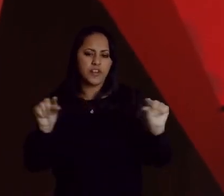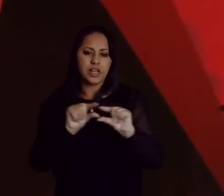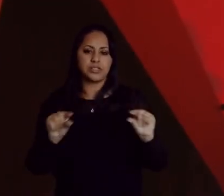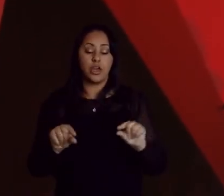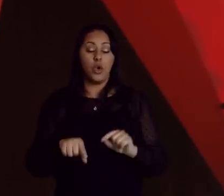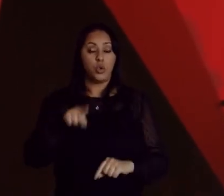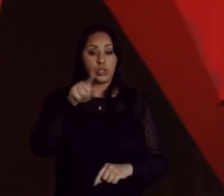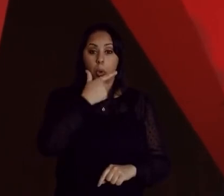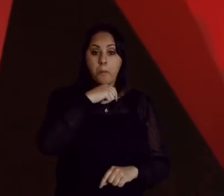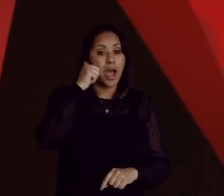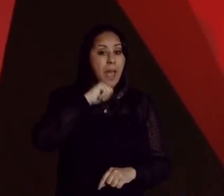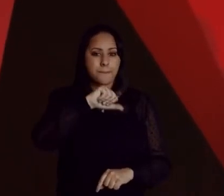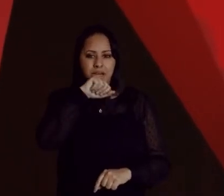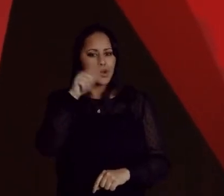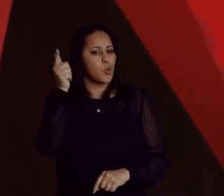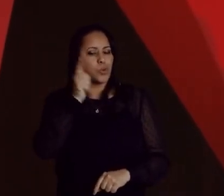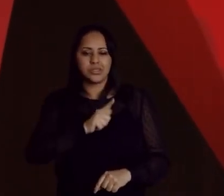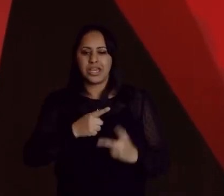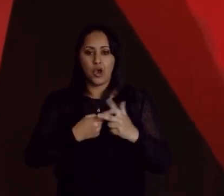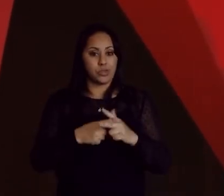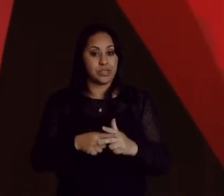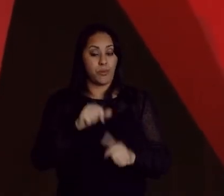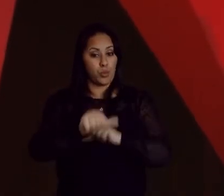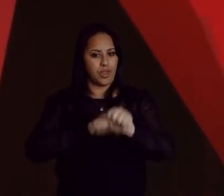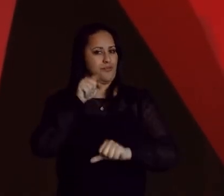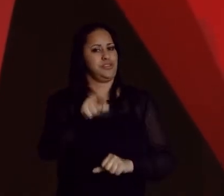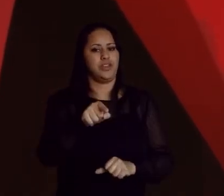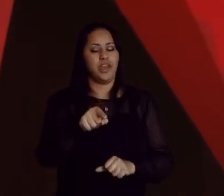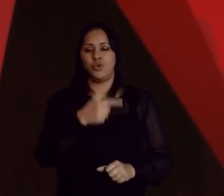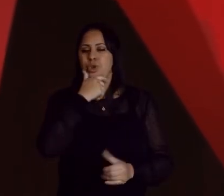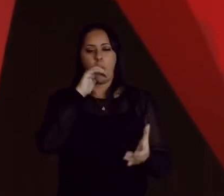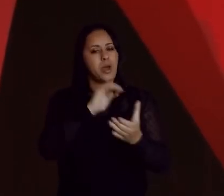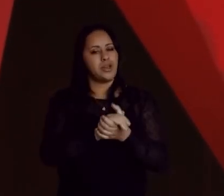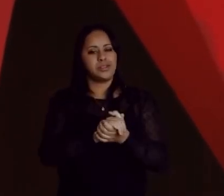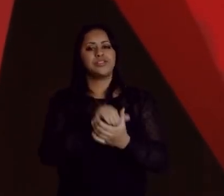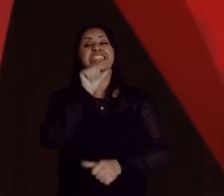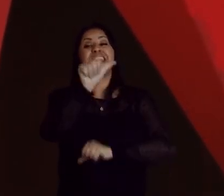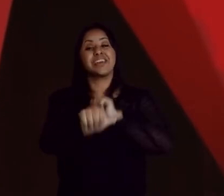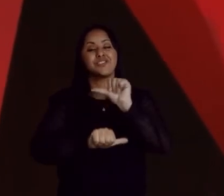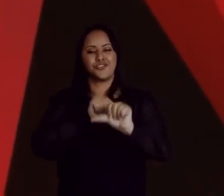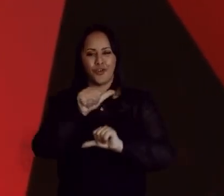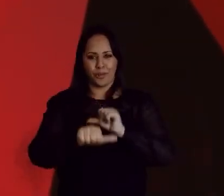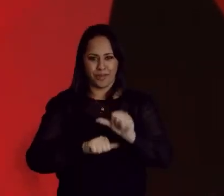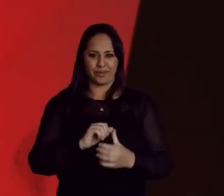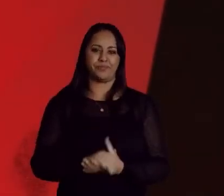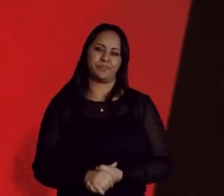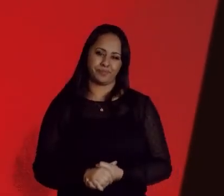seu pai e a sua mãe não conserta, não muda em você, o seu cônjuge transforma. Buzina aí.